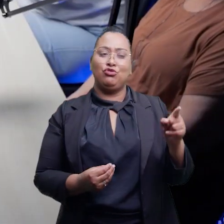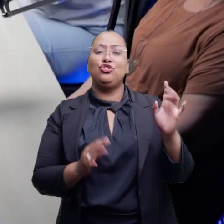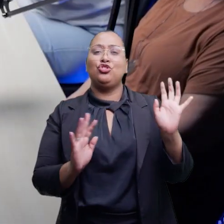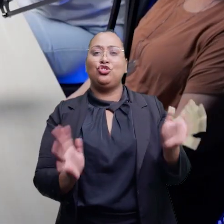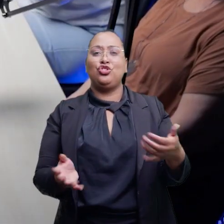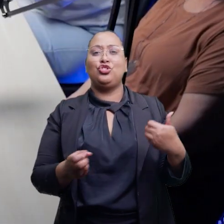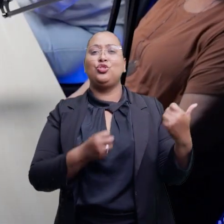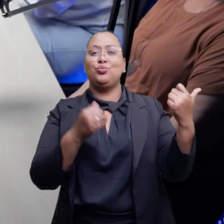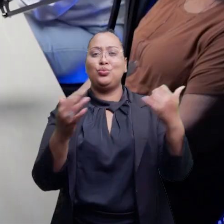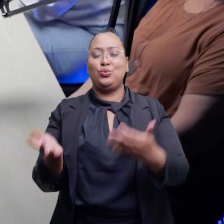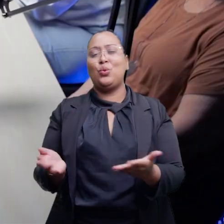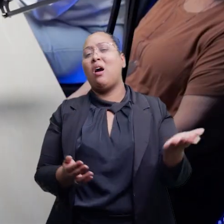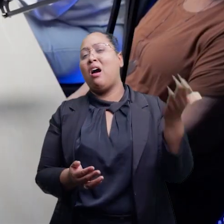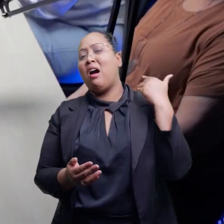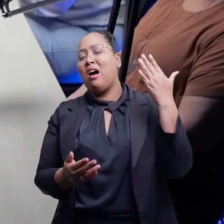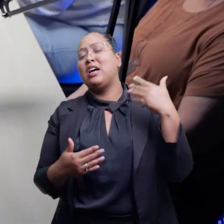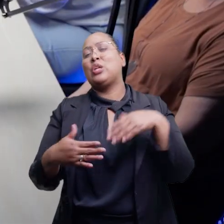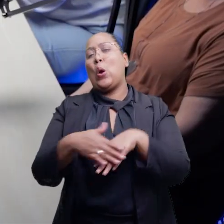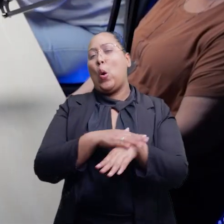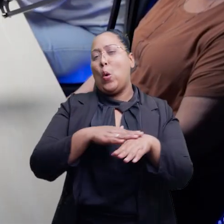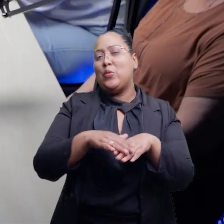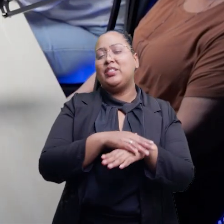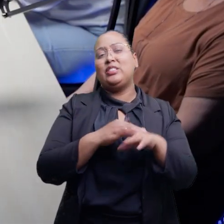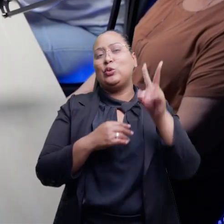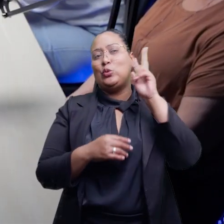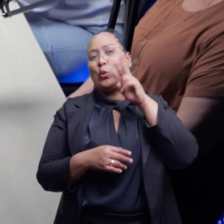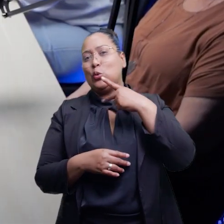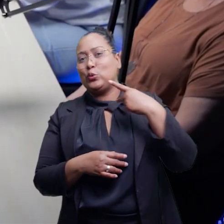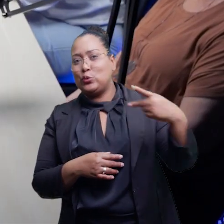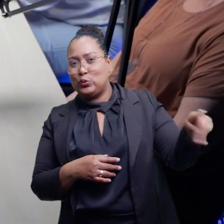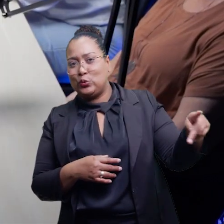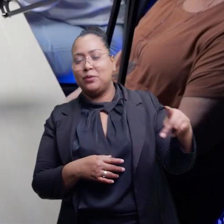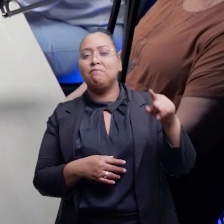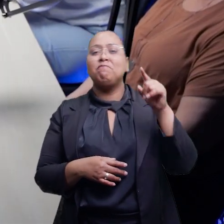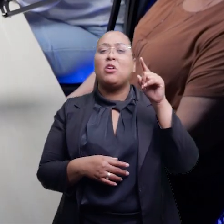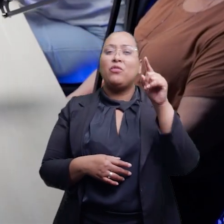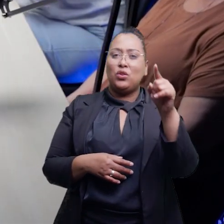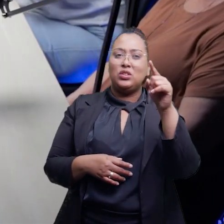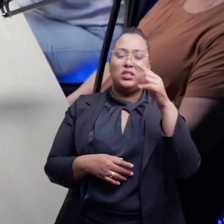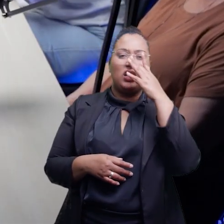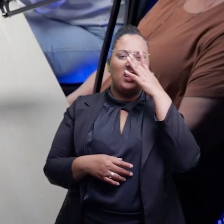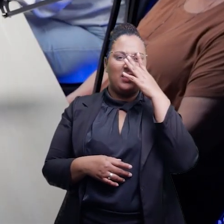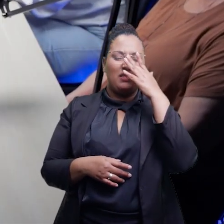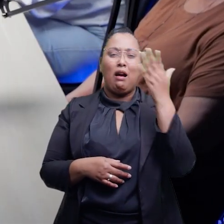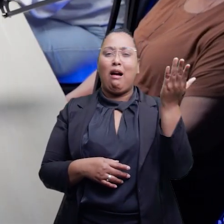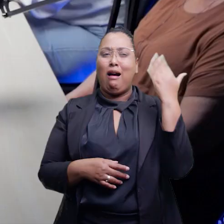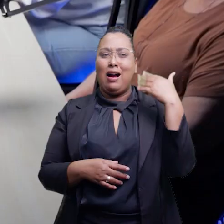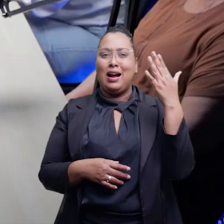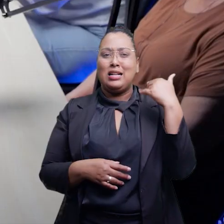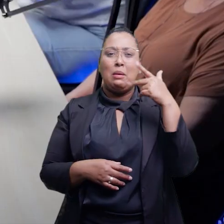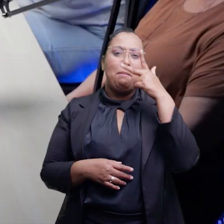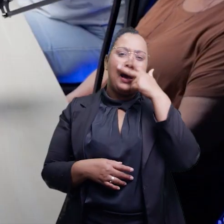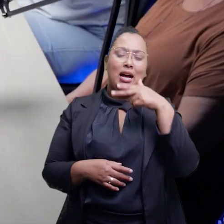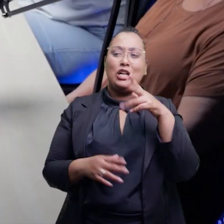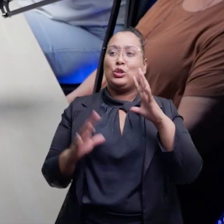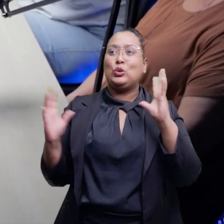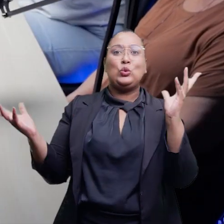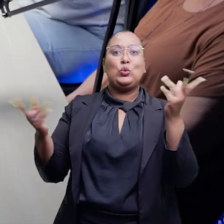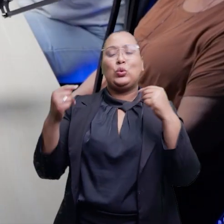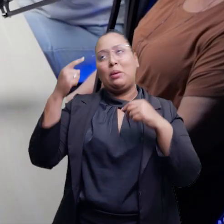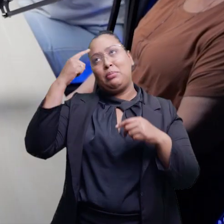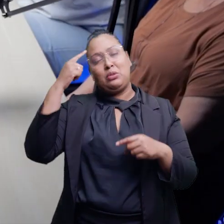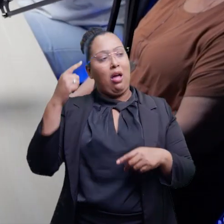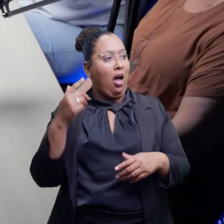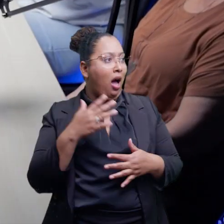um pouquinho para a gente conversou antes, né? Sobre como que foi um pouquinho da sua história. Então, você foge daquele estereótipo do